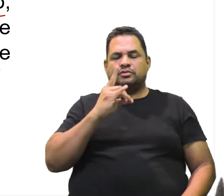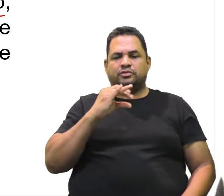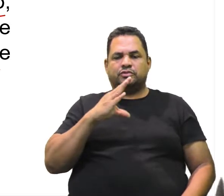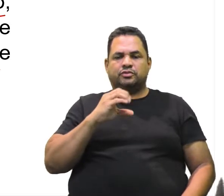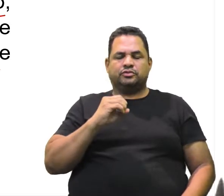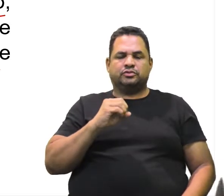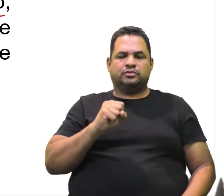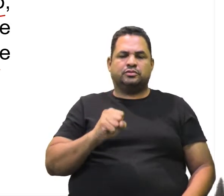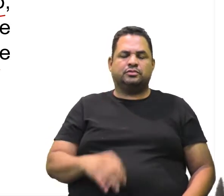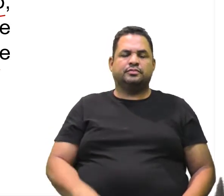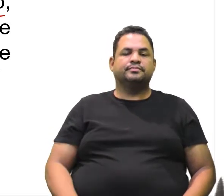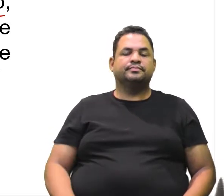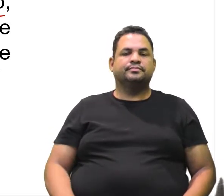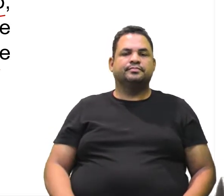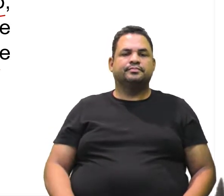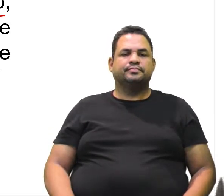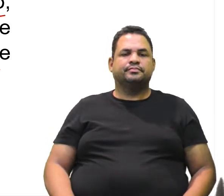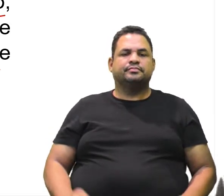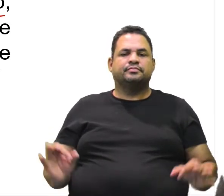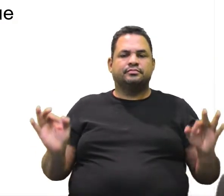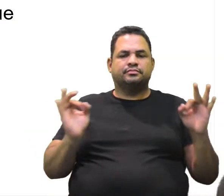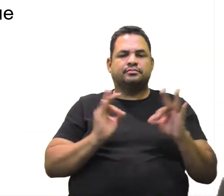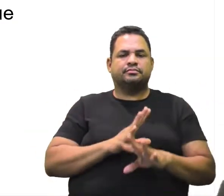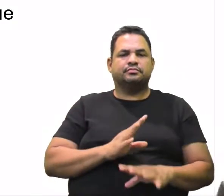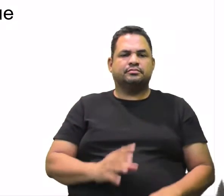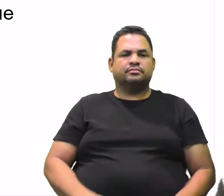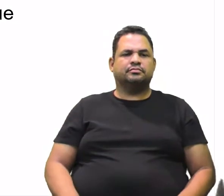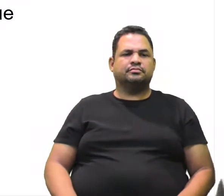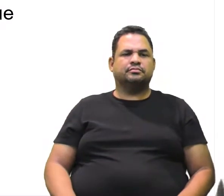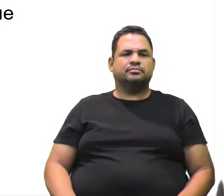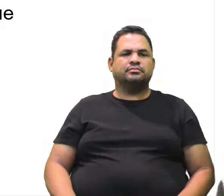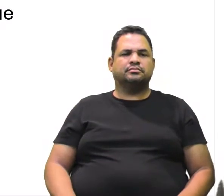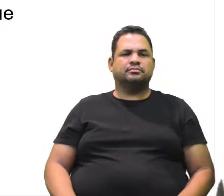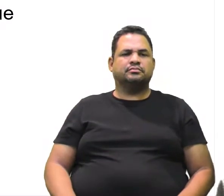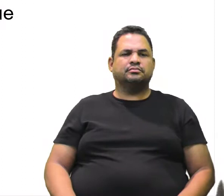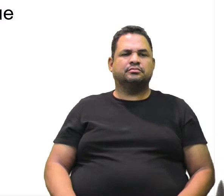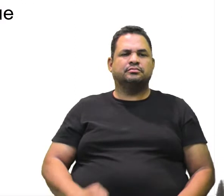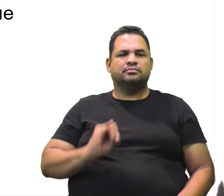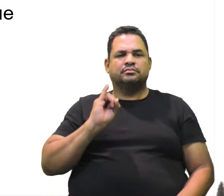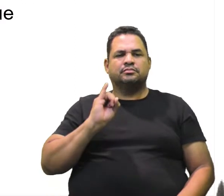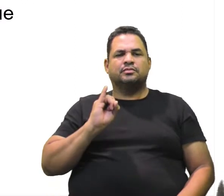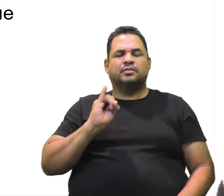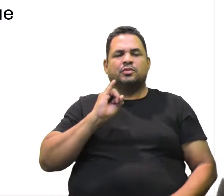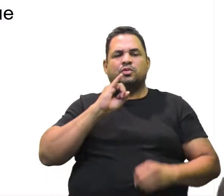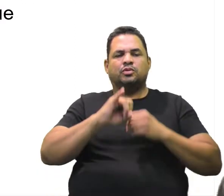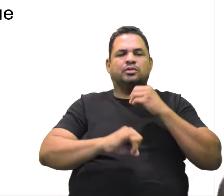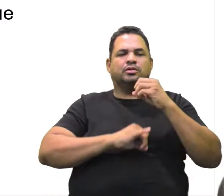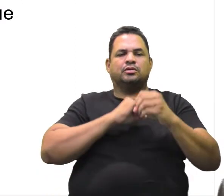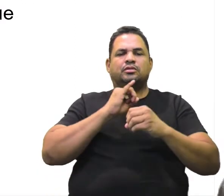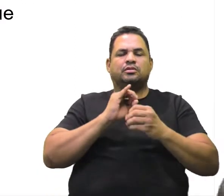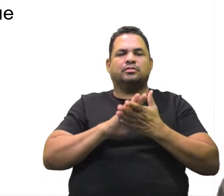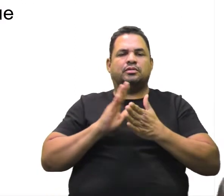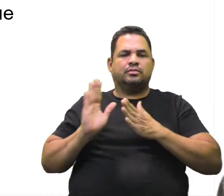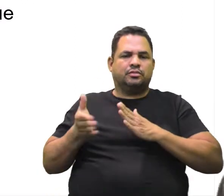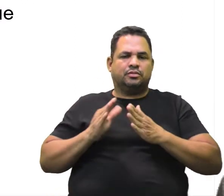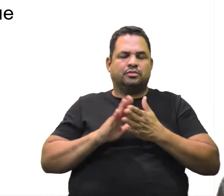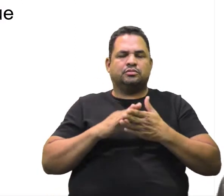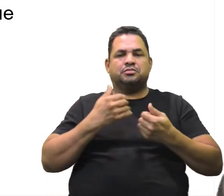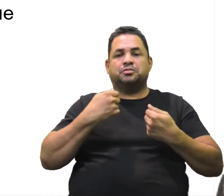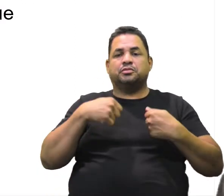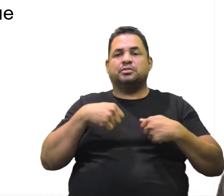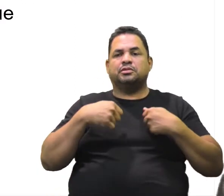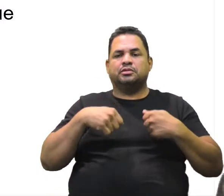Na, que é sódio. Portanto, o íon que vai produzir o efeito